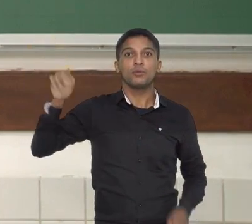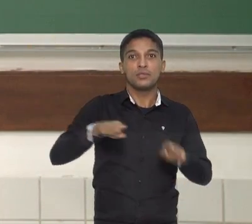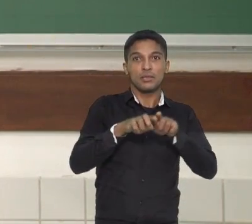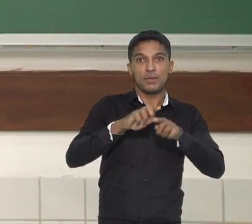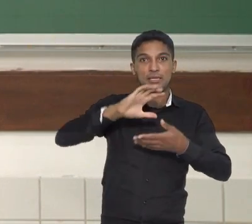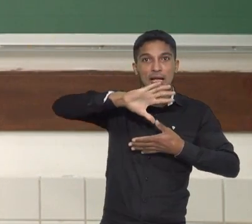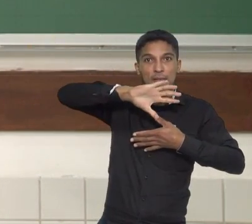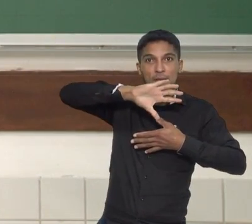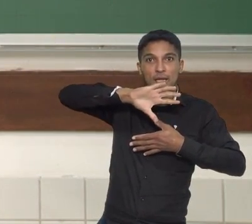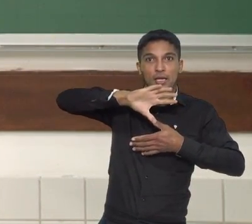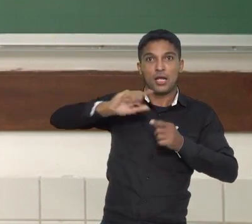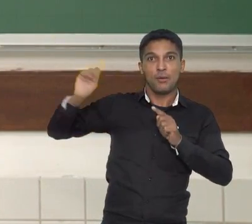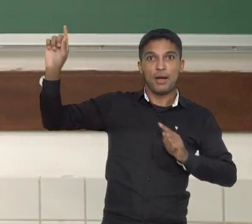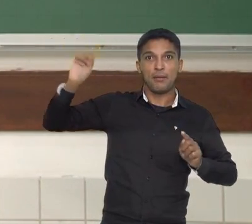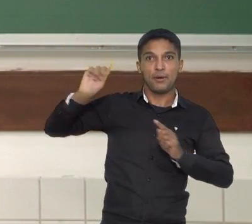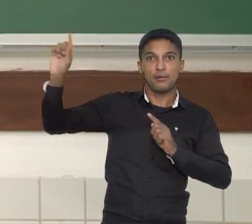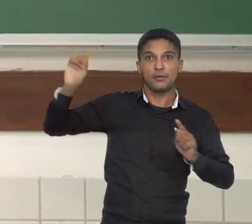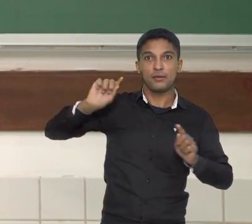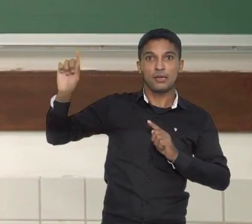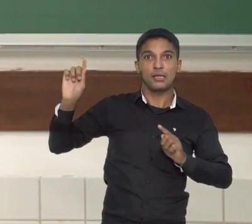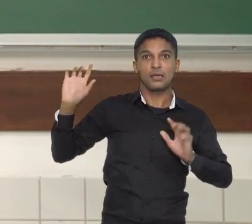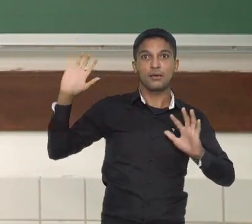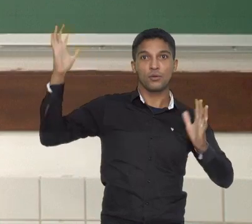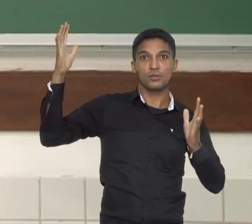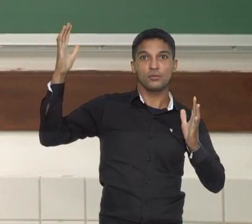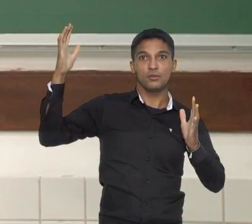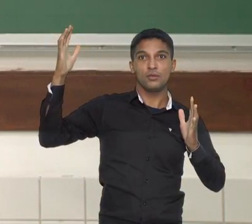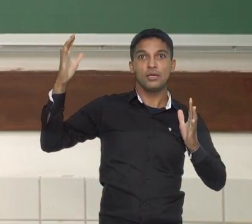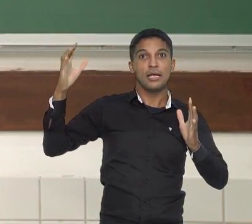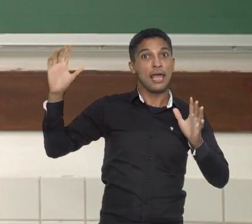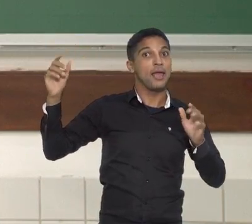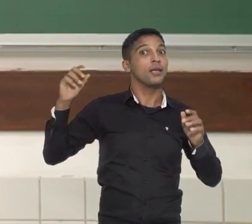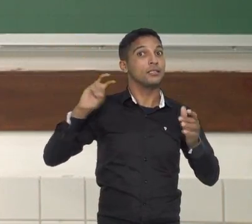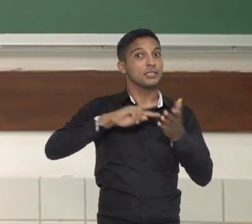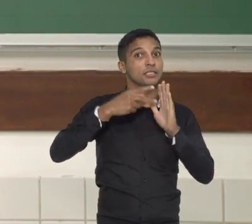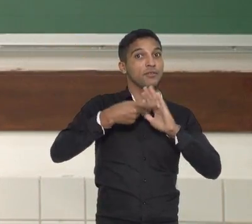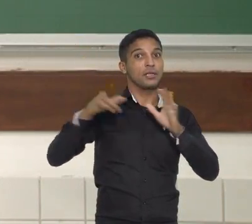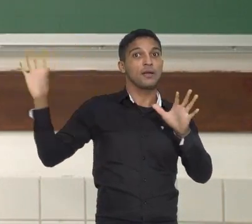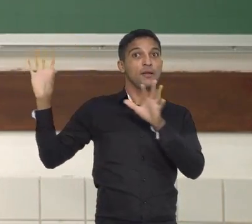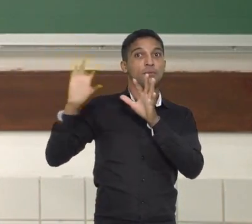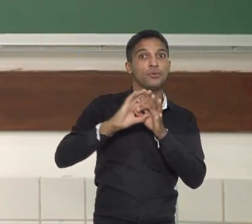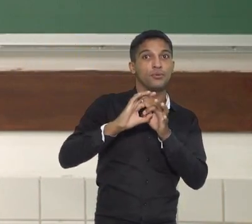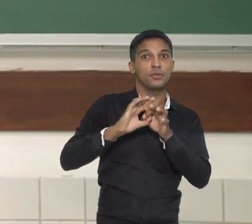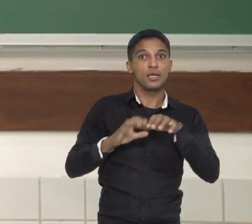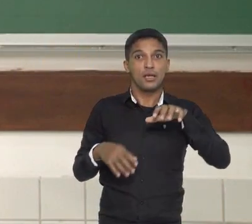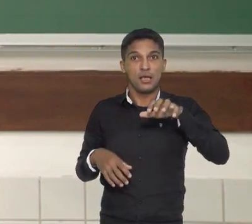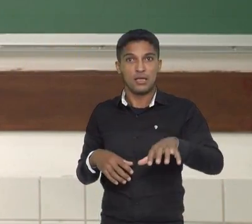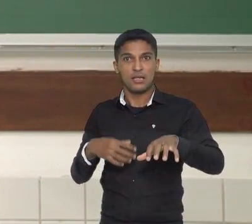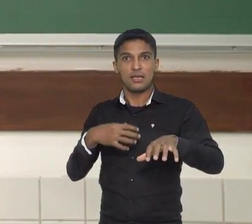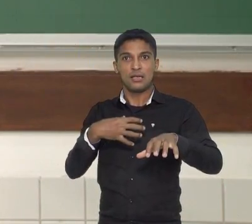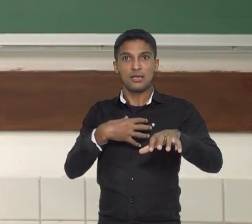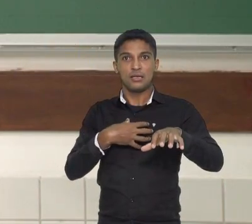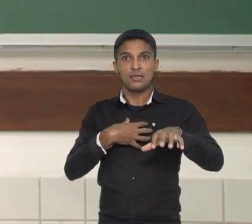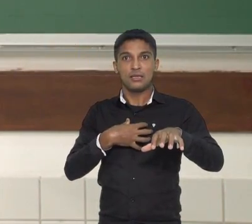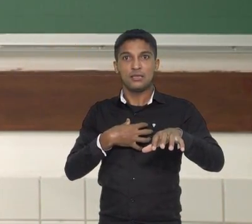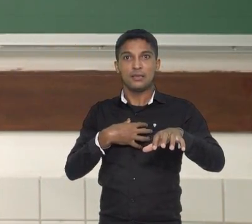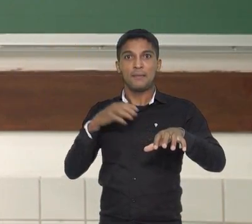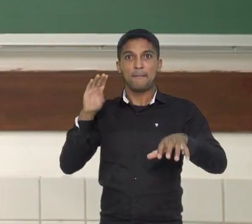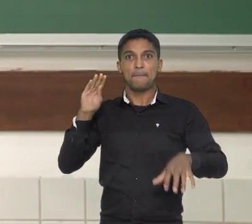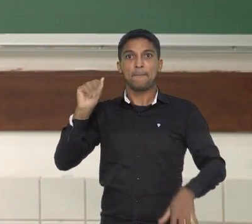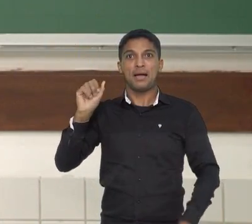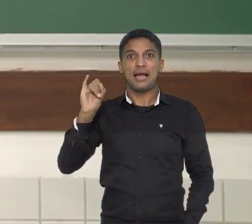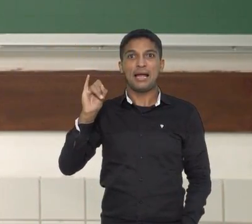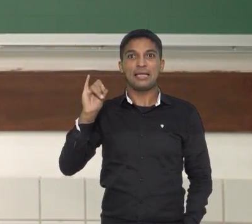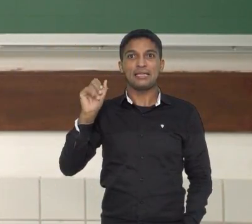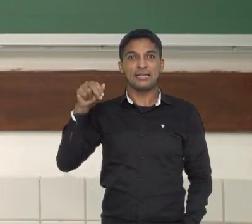isso? Significa que nenhum fato está isolado do outro. A Conjuração Baiana, assim como nós estudamos a Conjuração Mineira nas